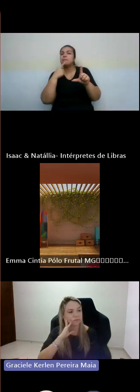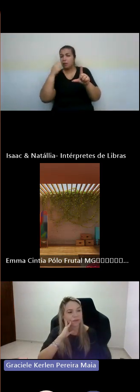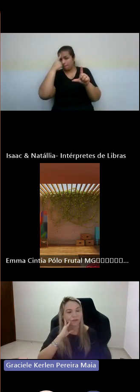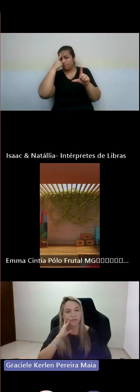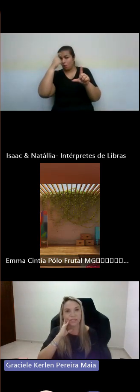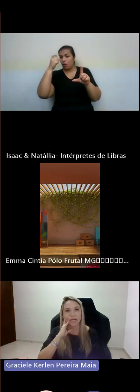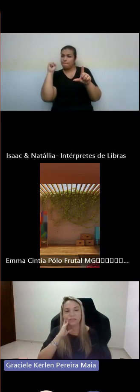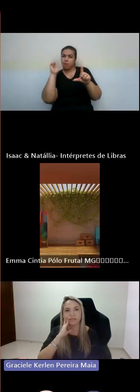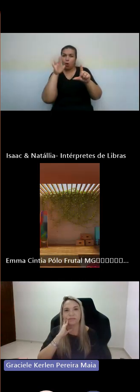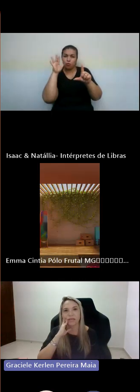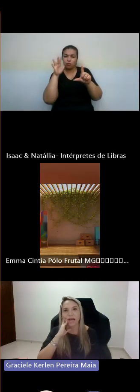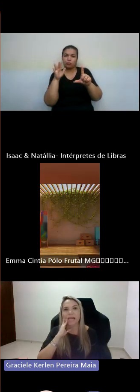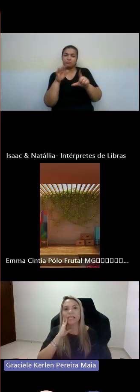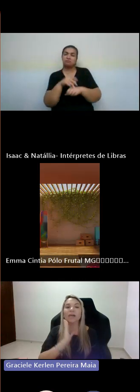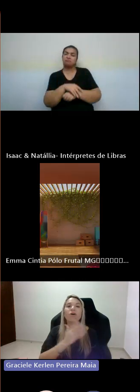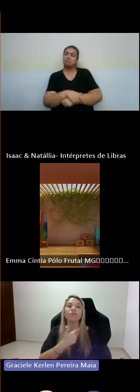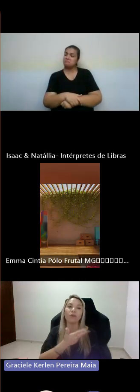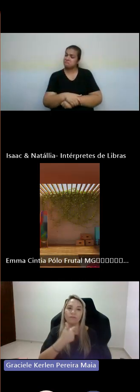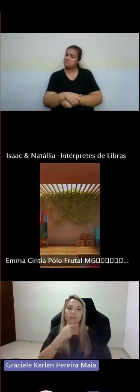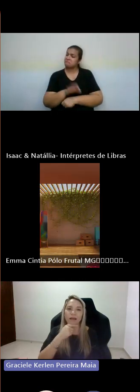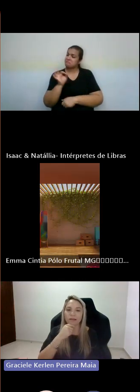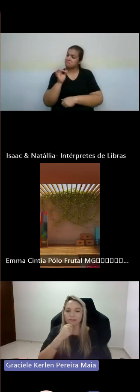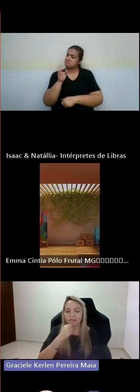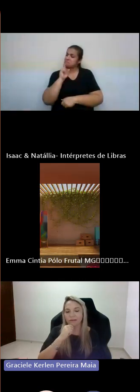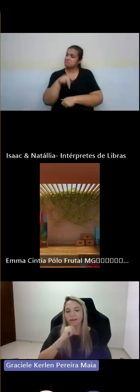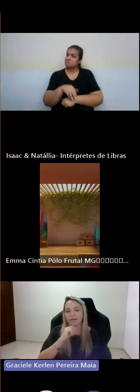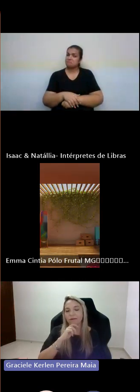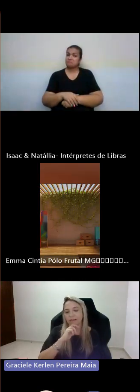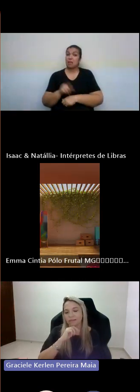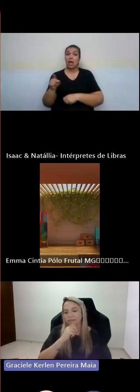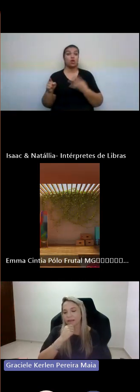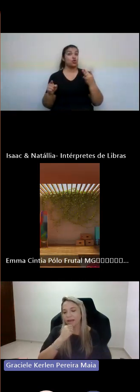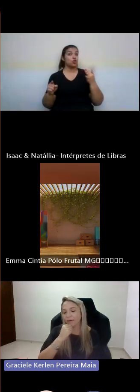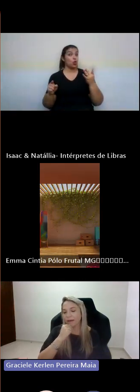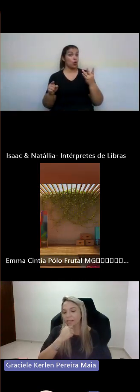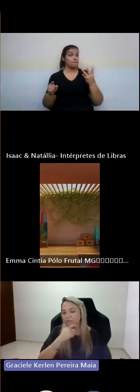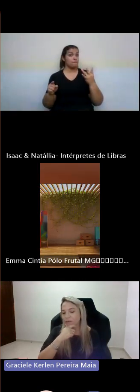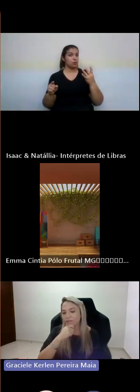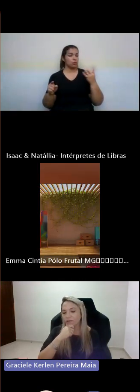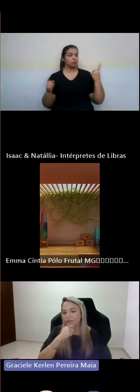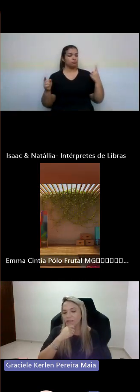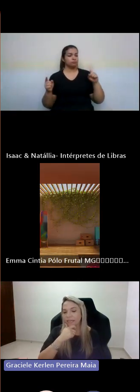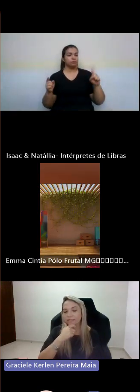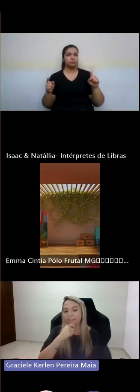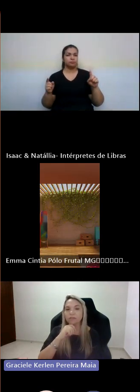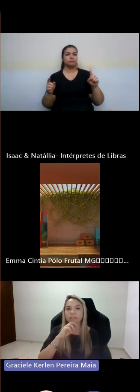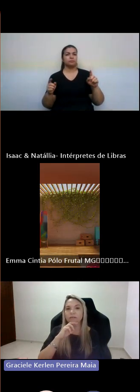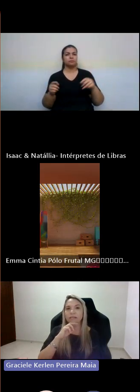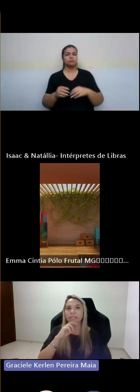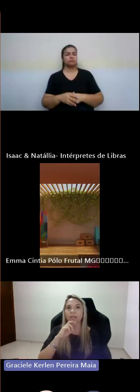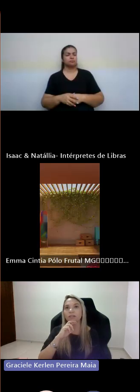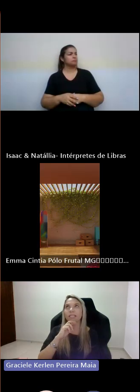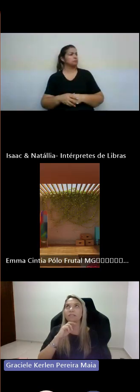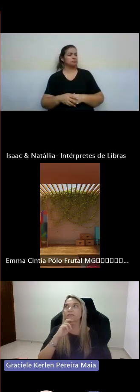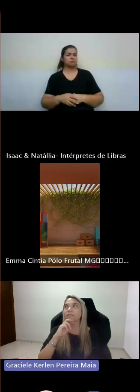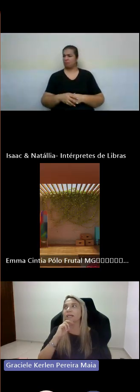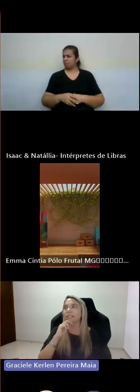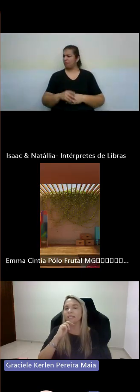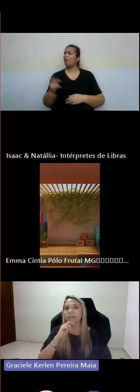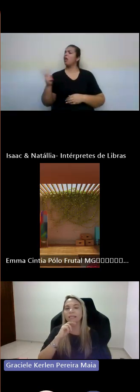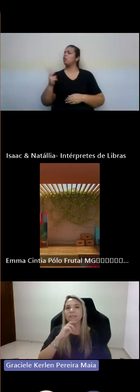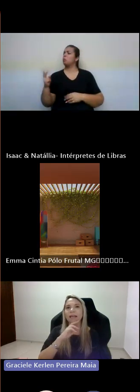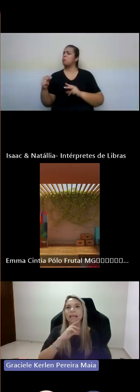mesmo, verdade. Aí chegou o noivo dela, o Alex. Aí o Alex virou e falou assim: o que que vocês duas estão aí tricotando? Eu